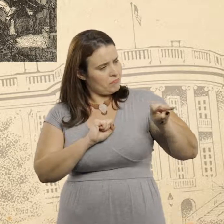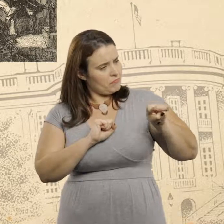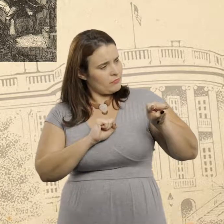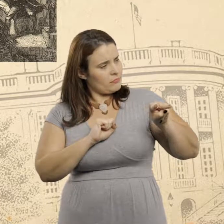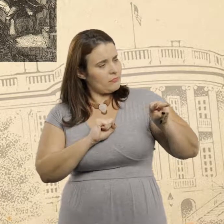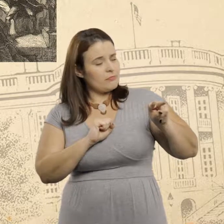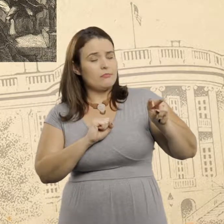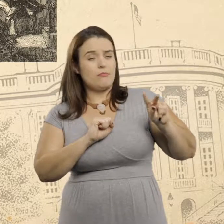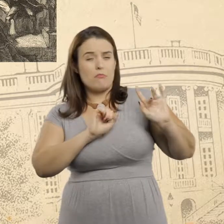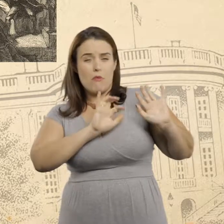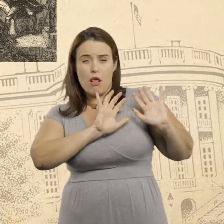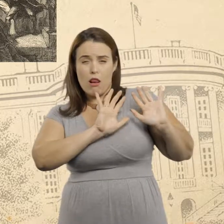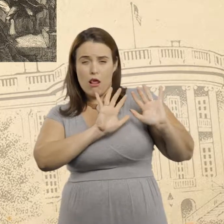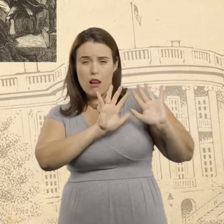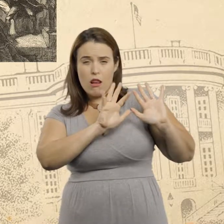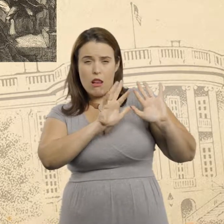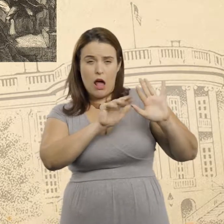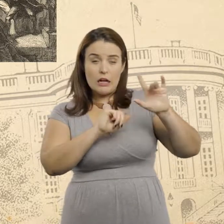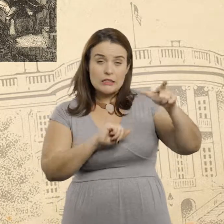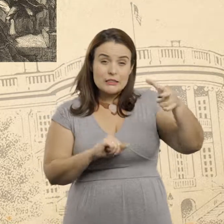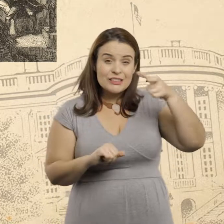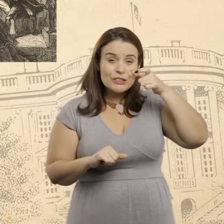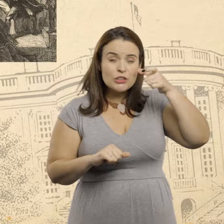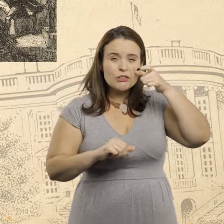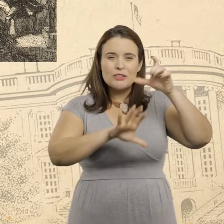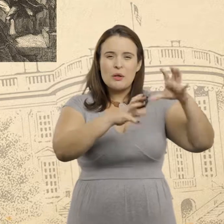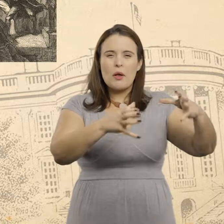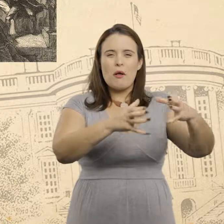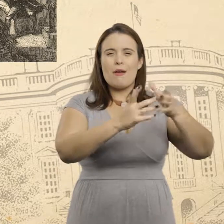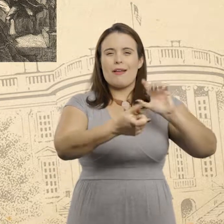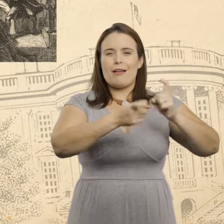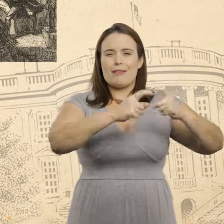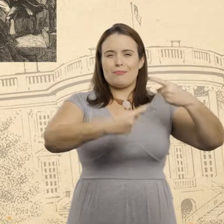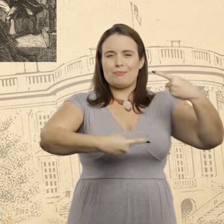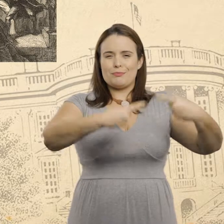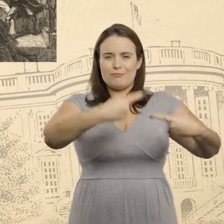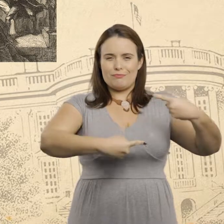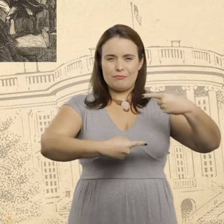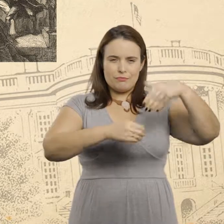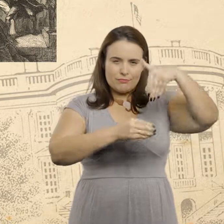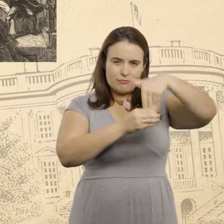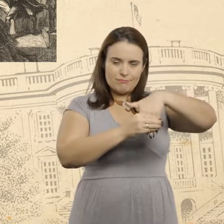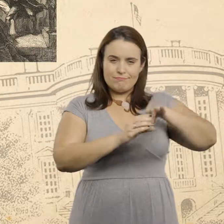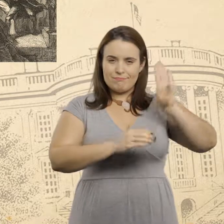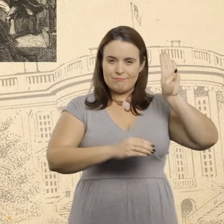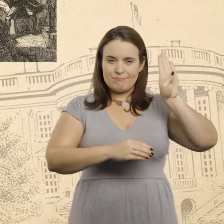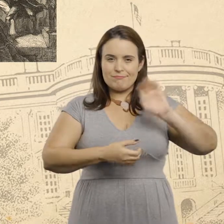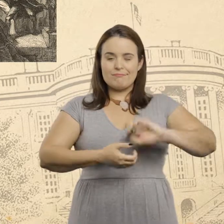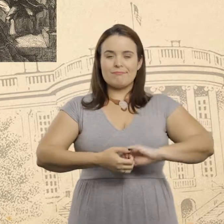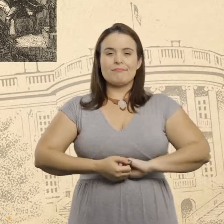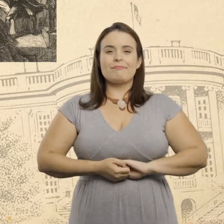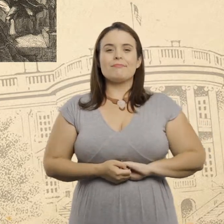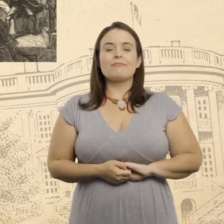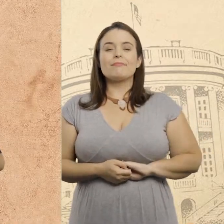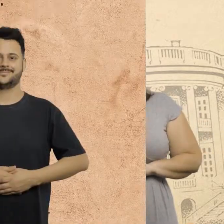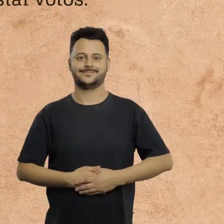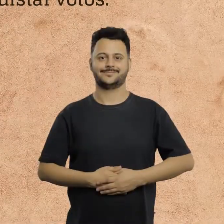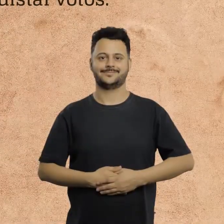Fogg e Aouda. Eles passaram em frente a uma multidão que estava assistindo a um comício de eleição.